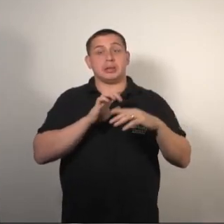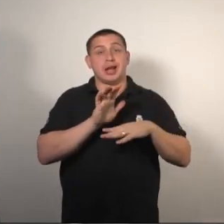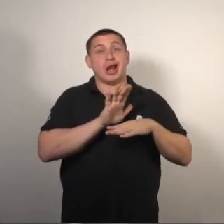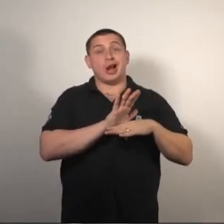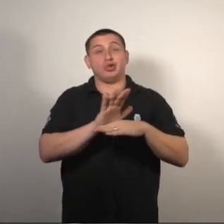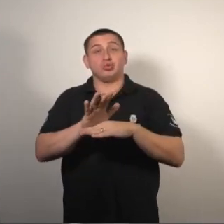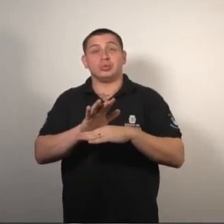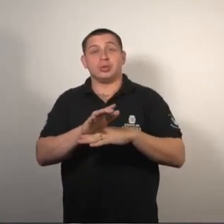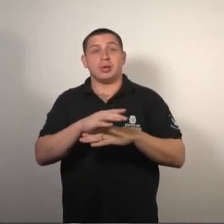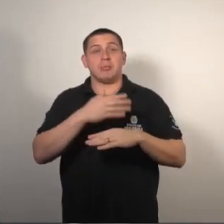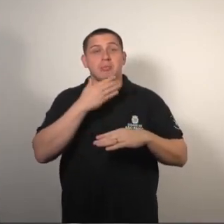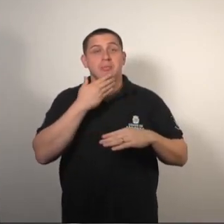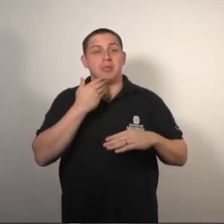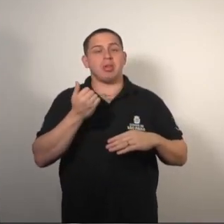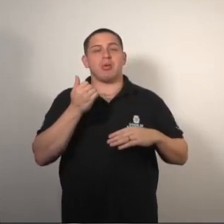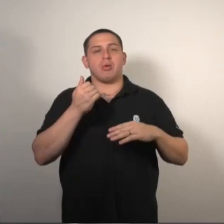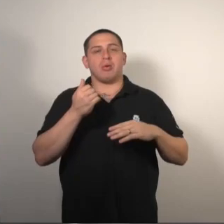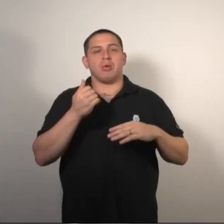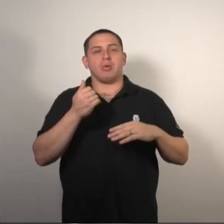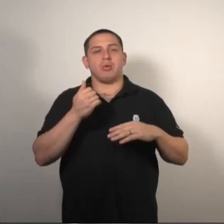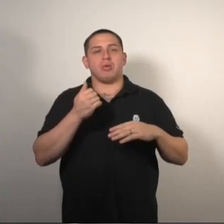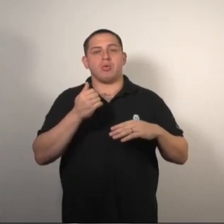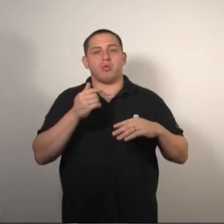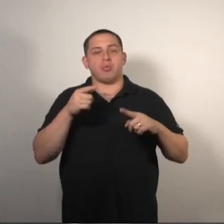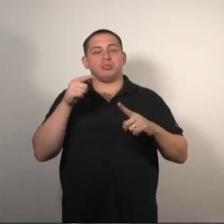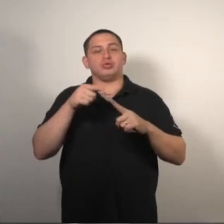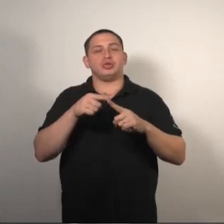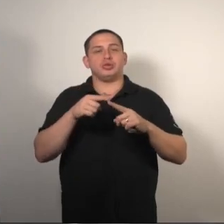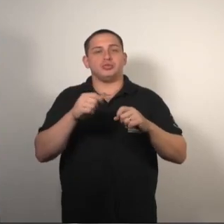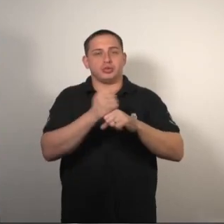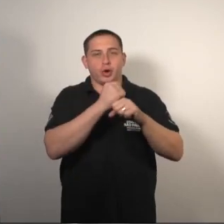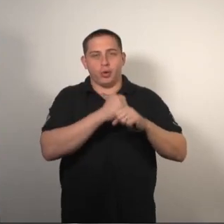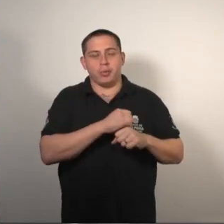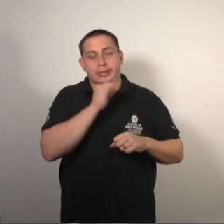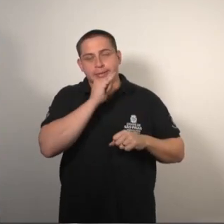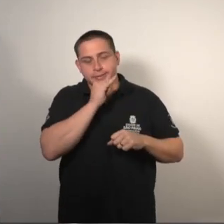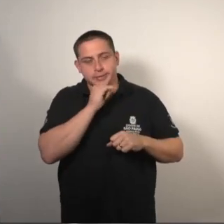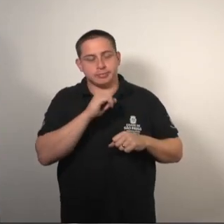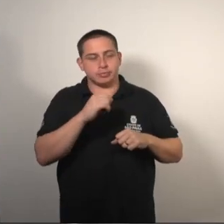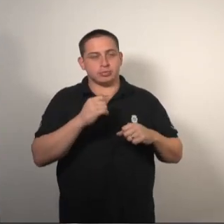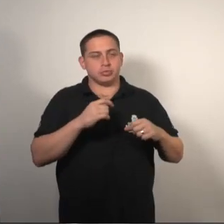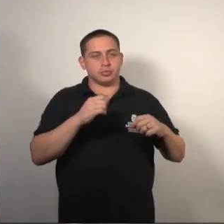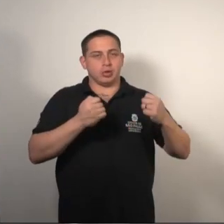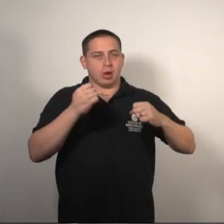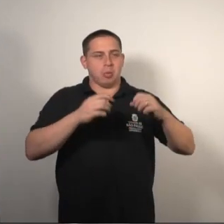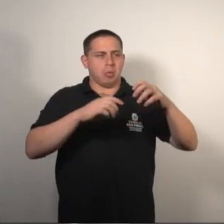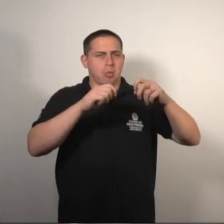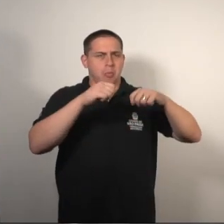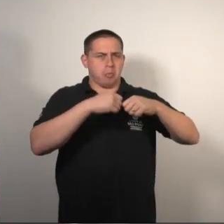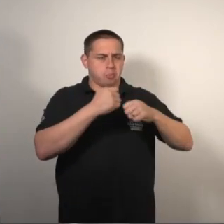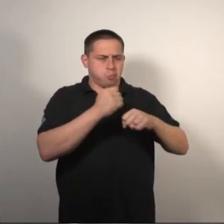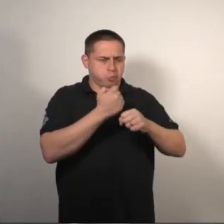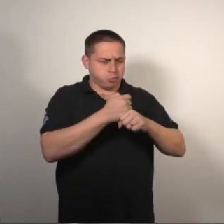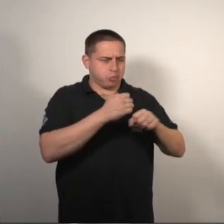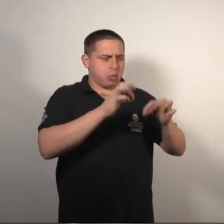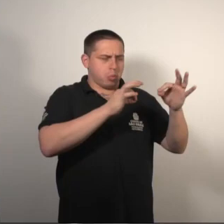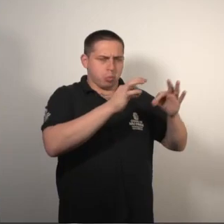para melhorar a eficiência lá das obras. Então, de uma maneira